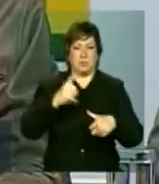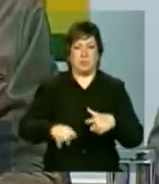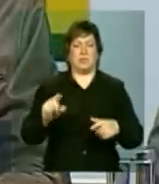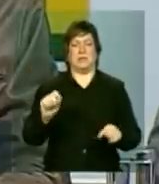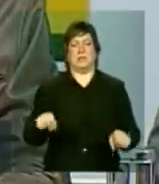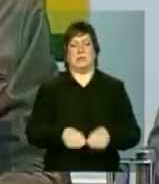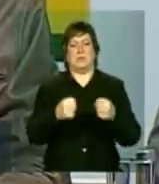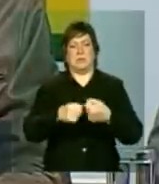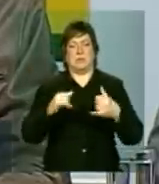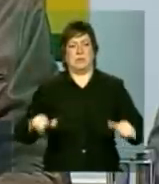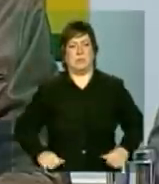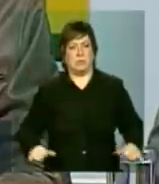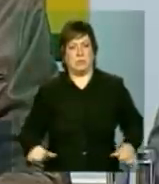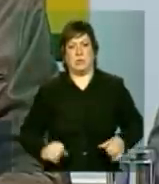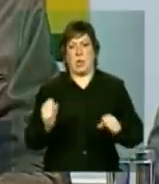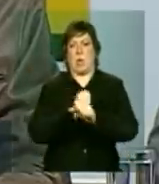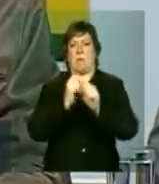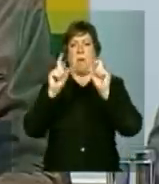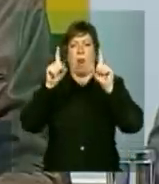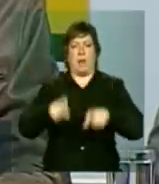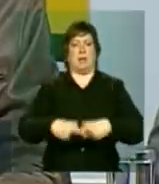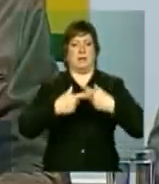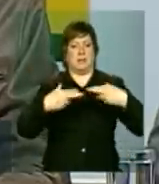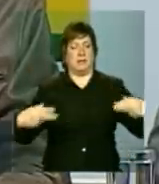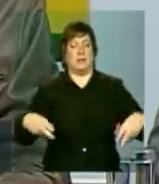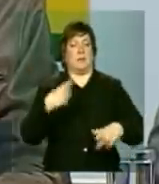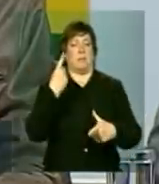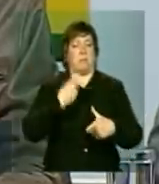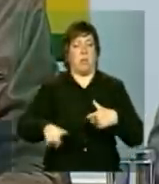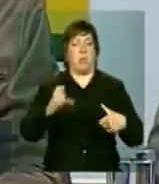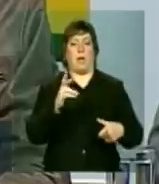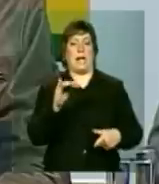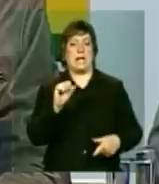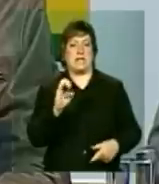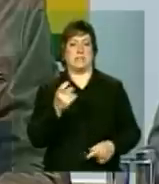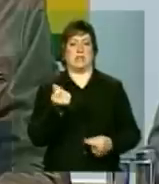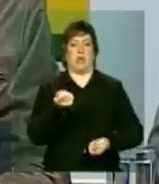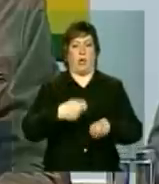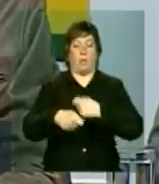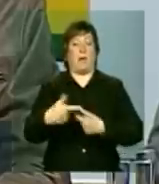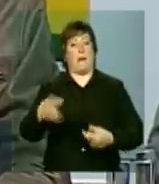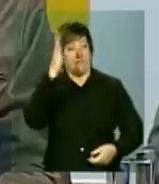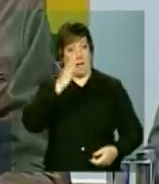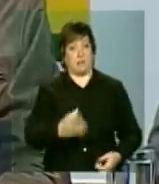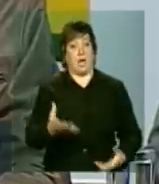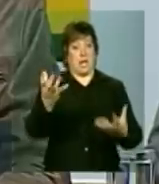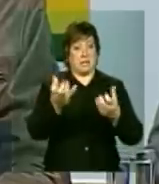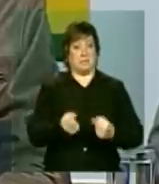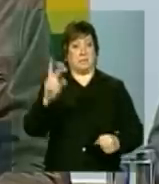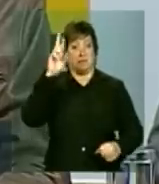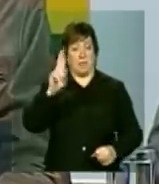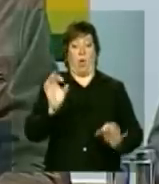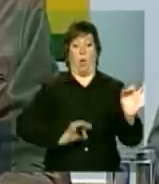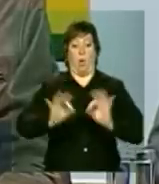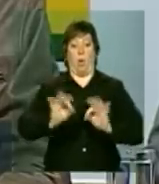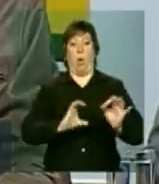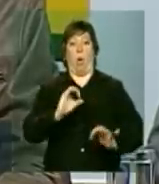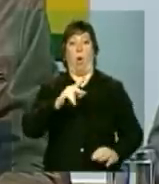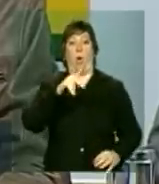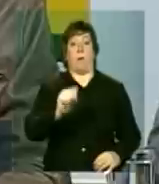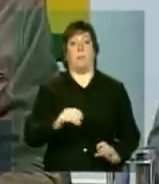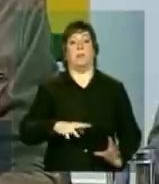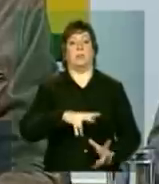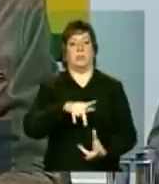destruição da sua infraestrutura de grave crise econômica o Brasil recebeu a Responsabilidade de organizar a copa do